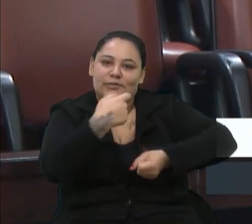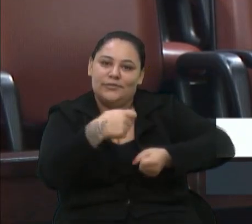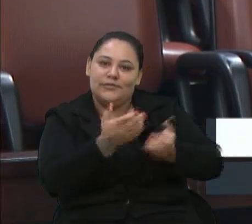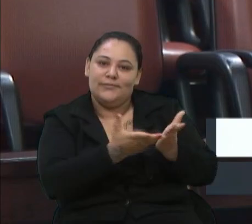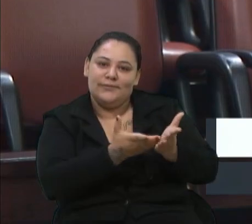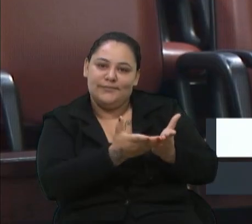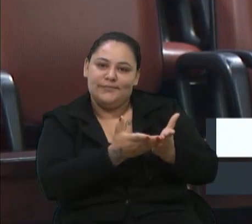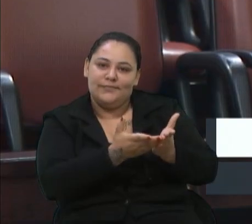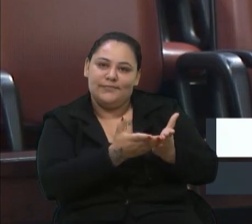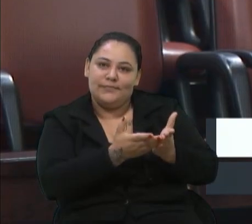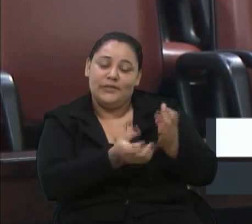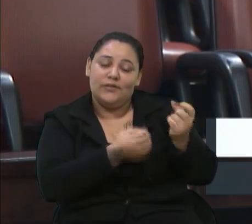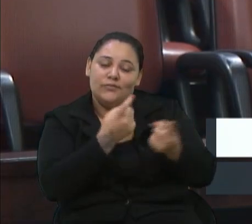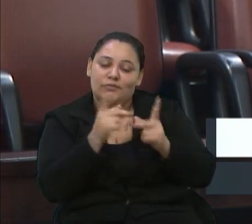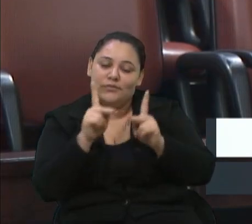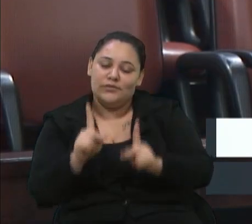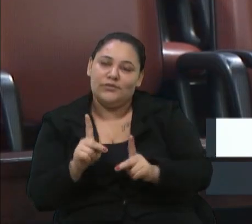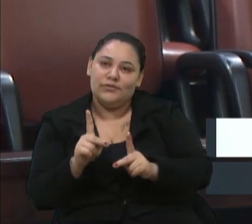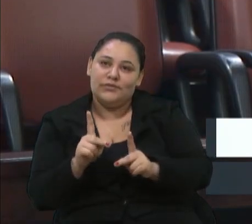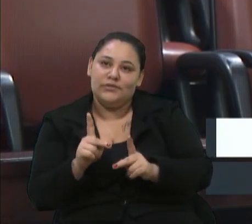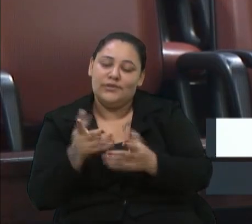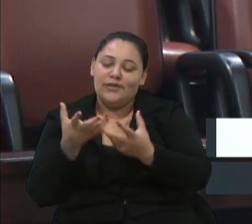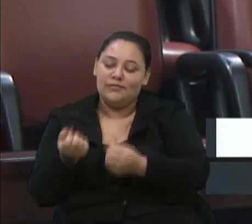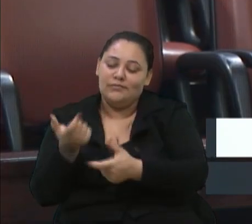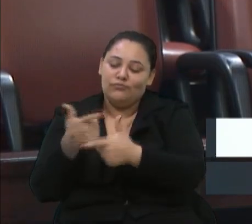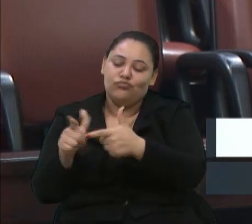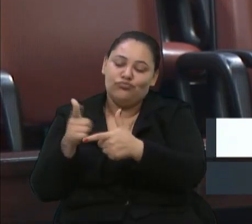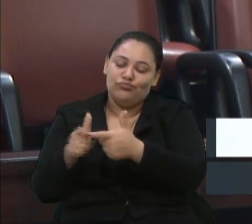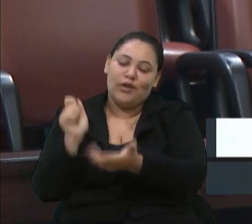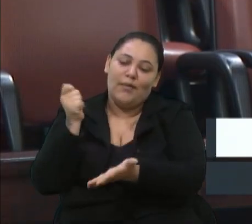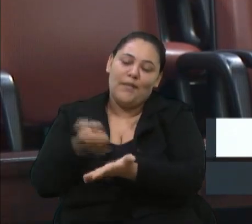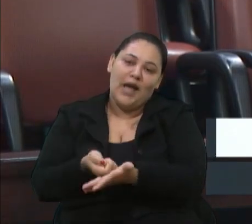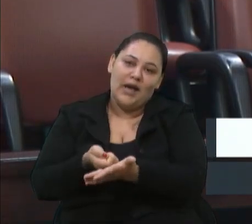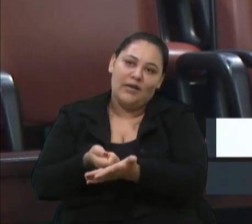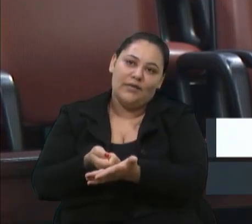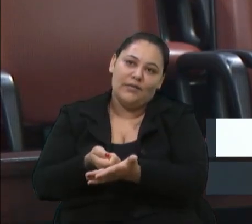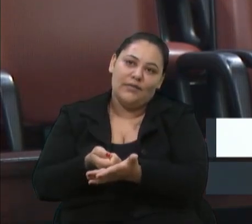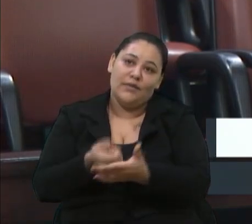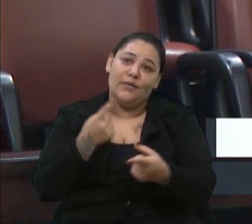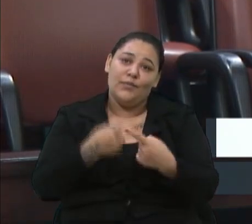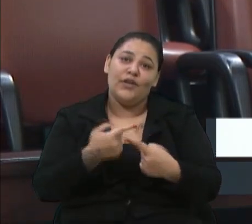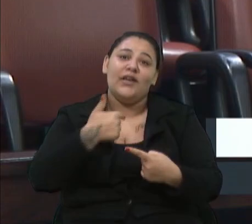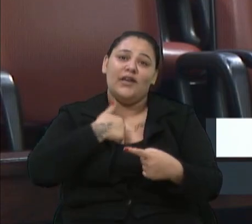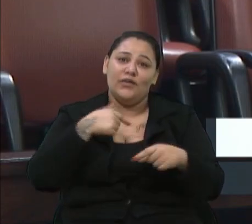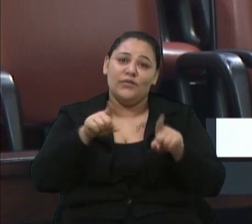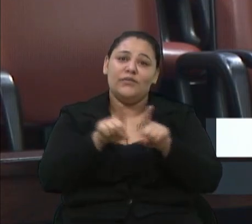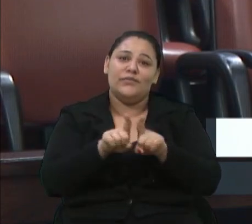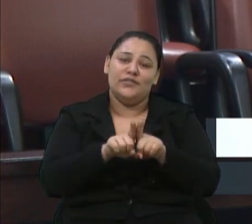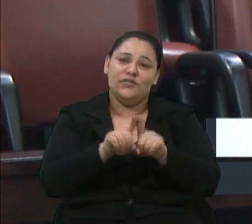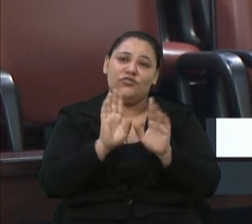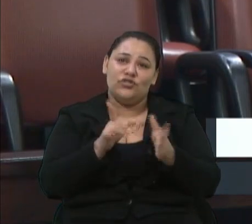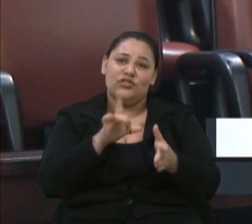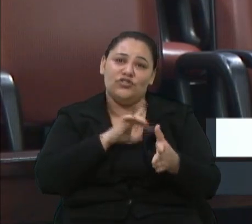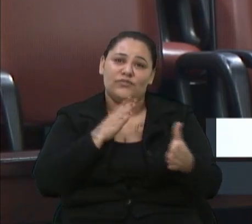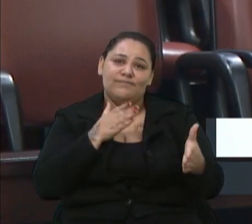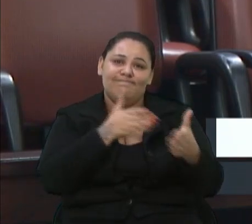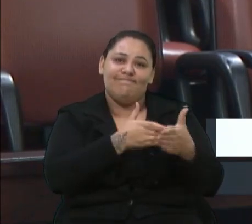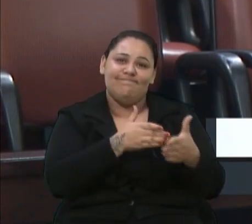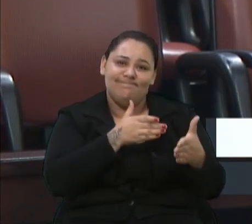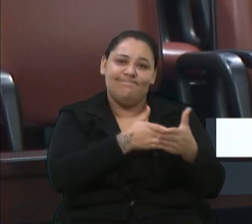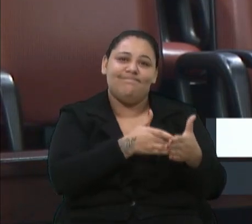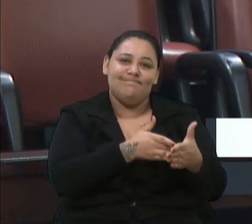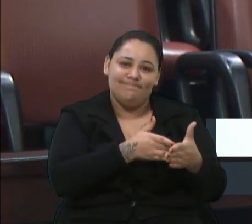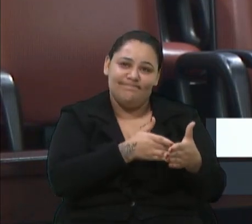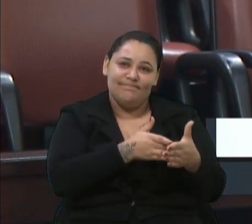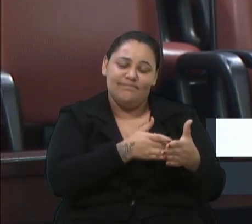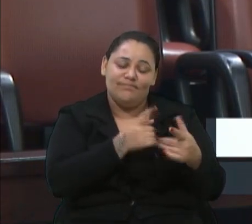financeiro. Esse vereador sabe o que está falando, porque já caiu nessa barreira. Meus filhos queriam estudar,